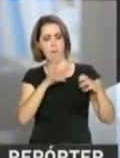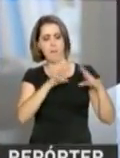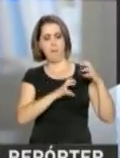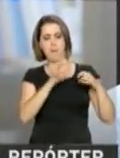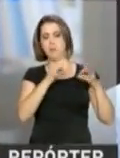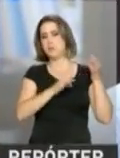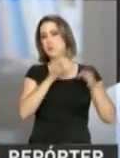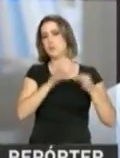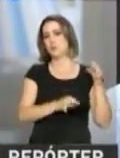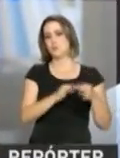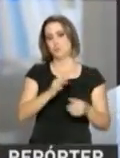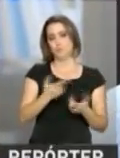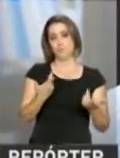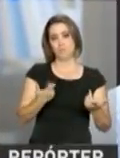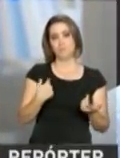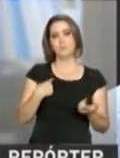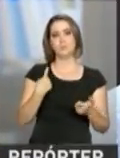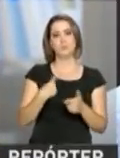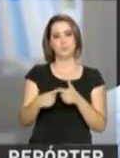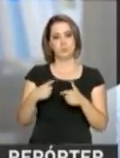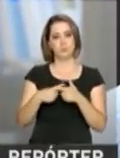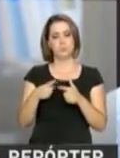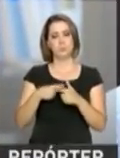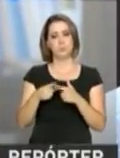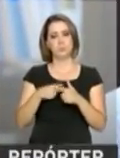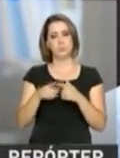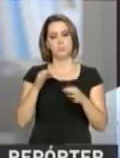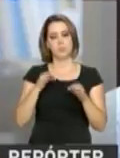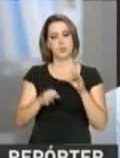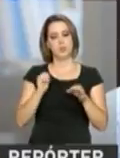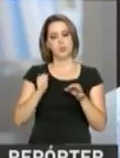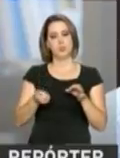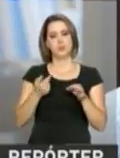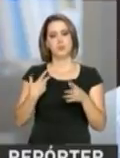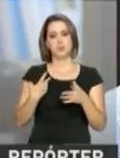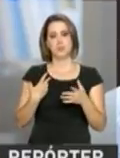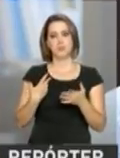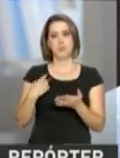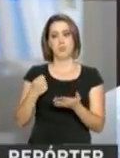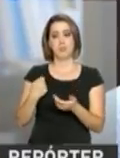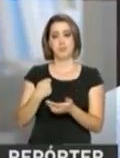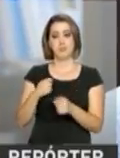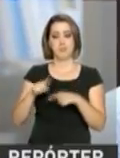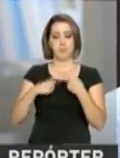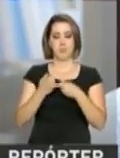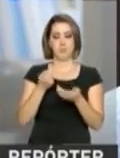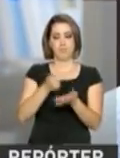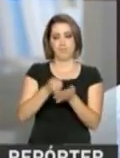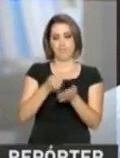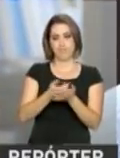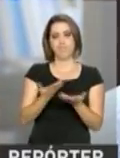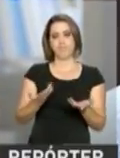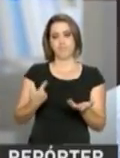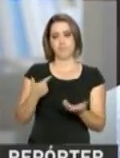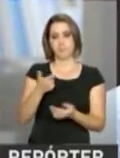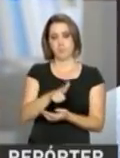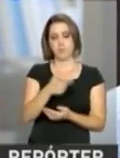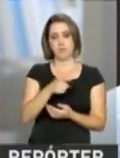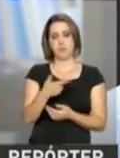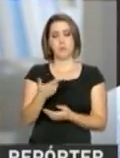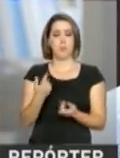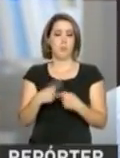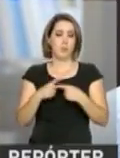existentes nos passivos possíveis passivos trabalhistas decorrentes da não existência